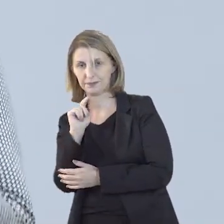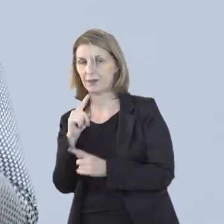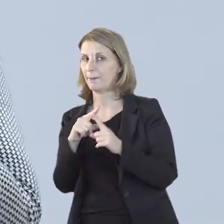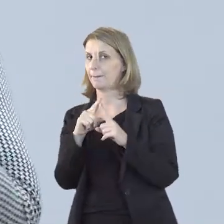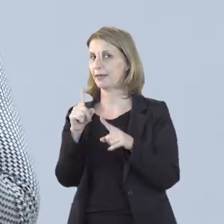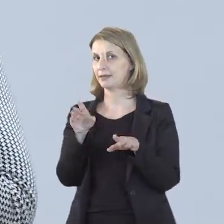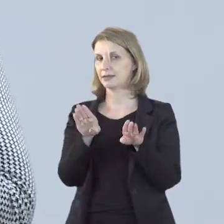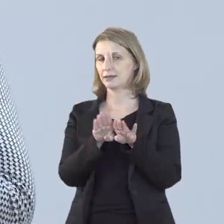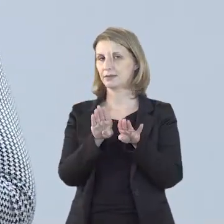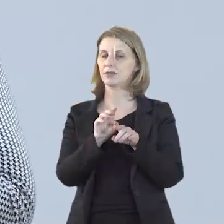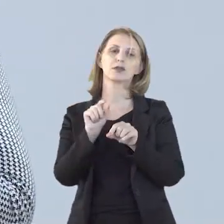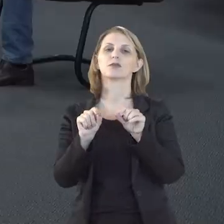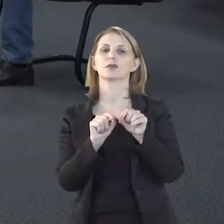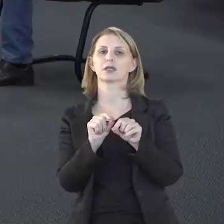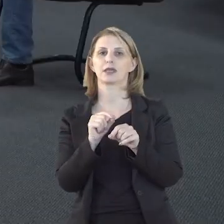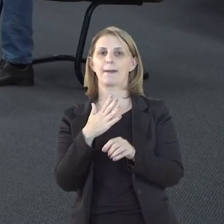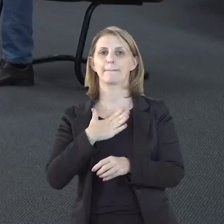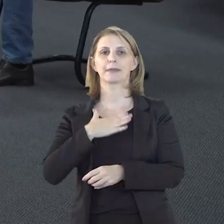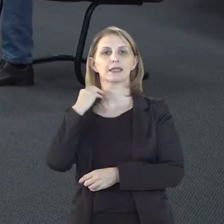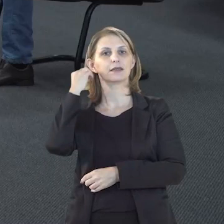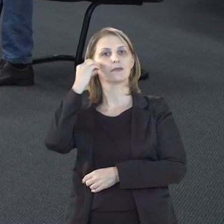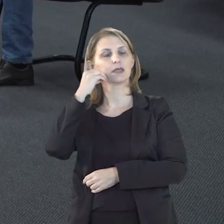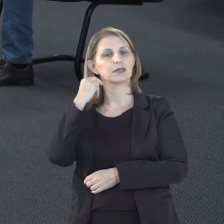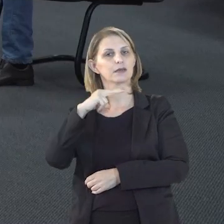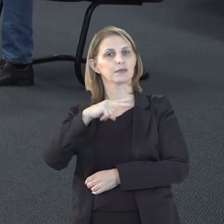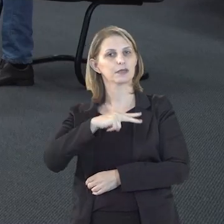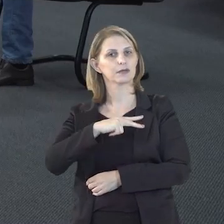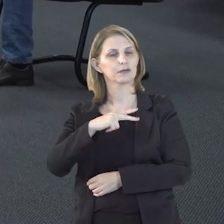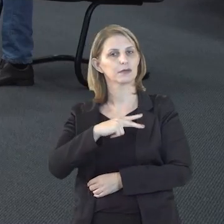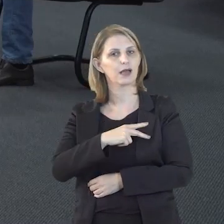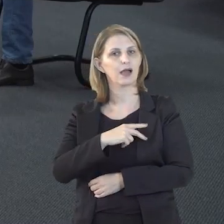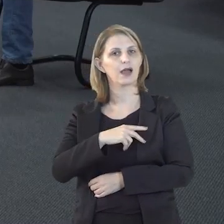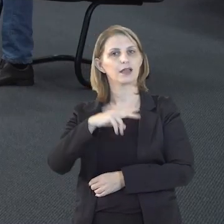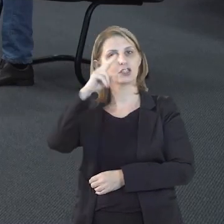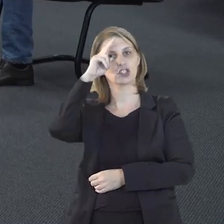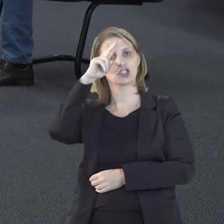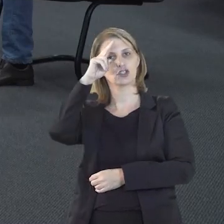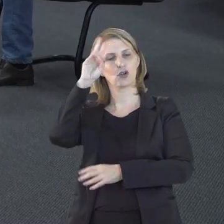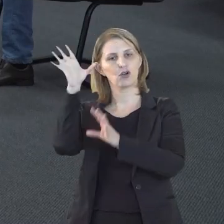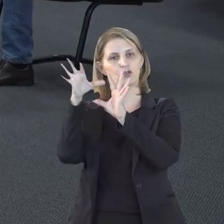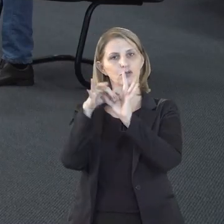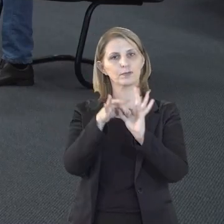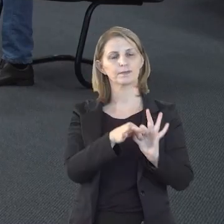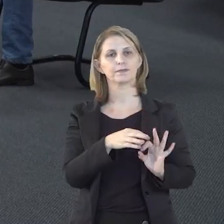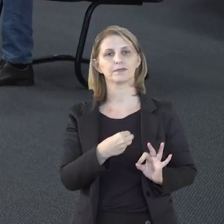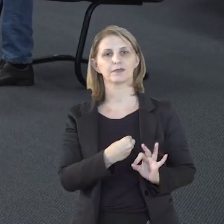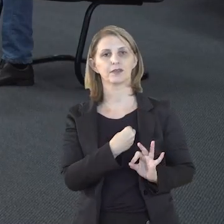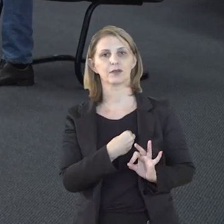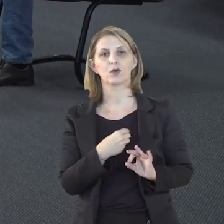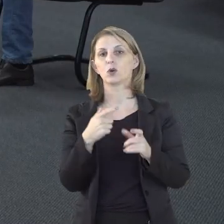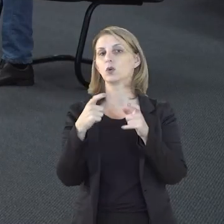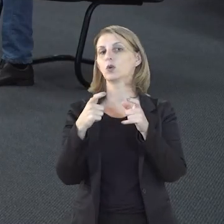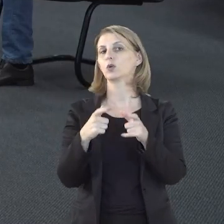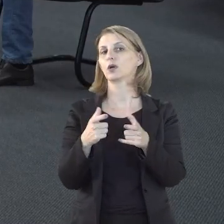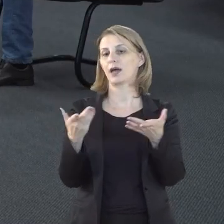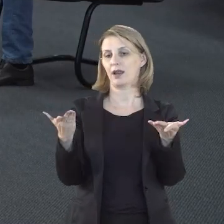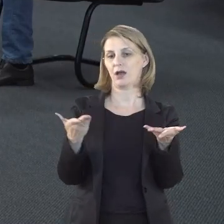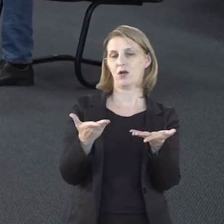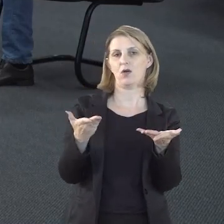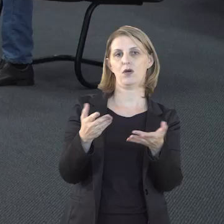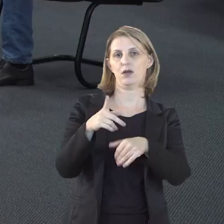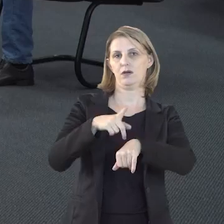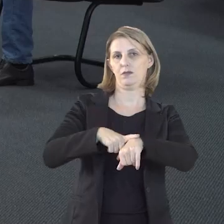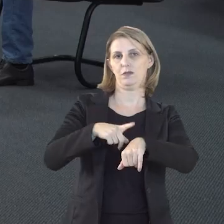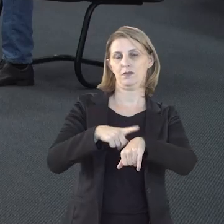que eu comi aquele alimento. Mas também envolve a minha experiência pessoal, meu histórico de